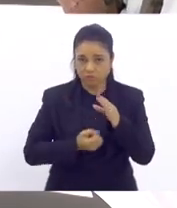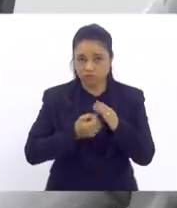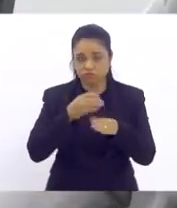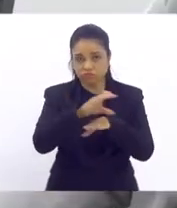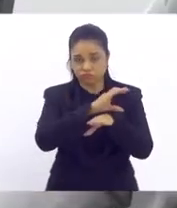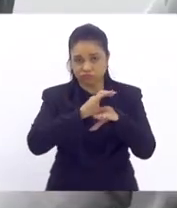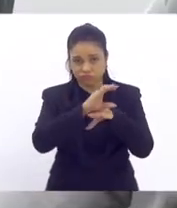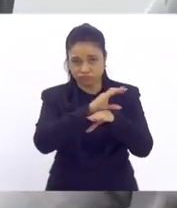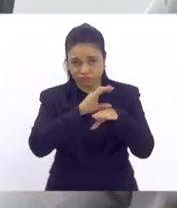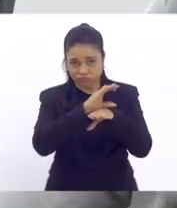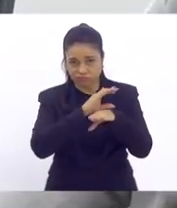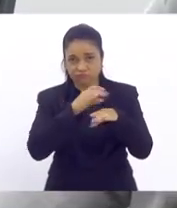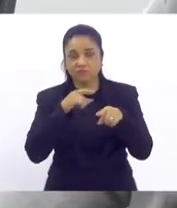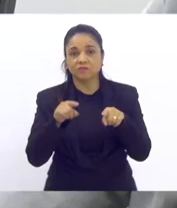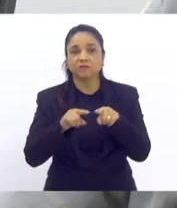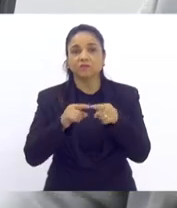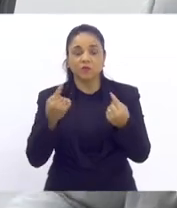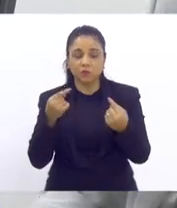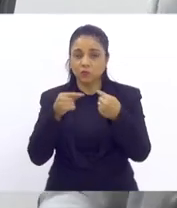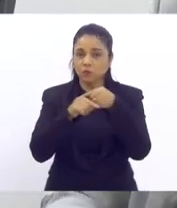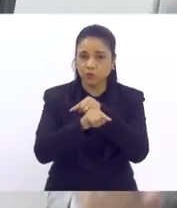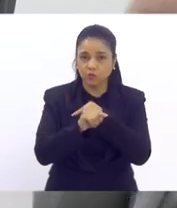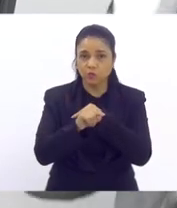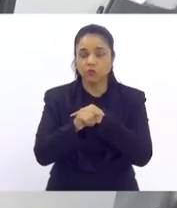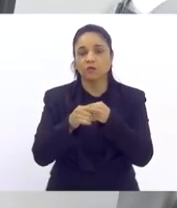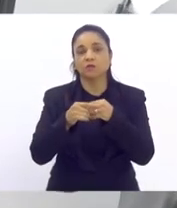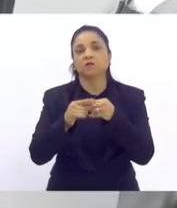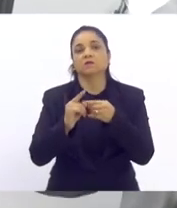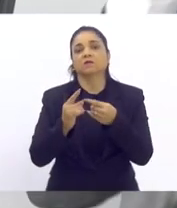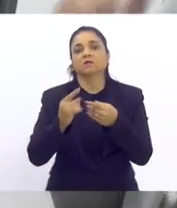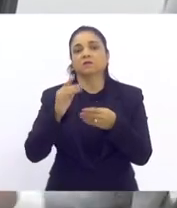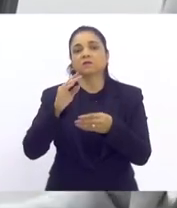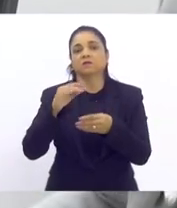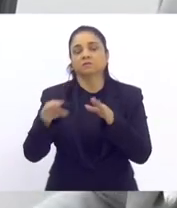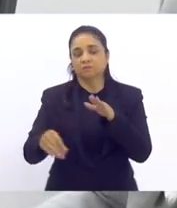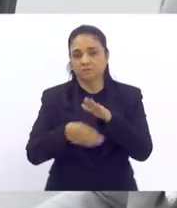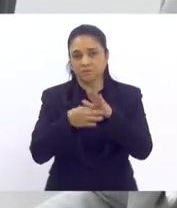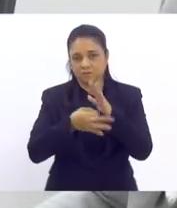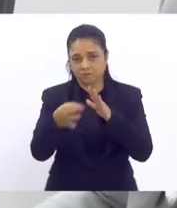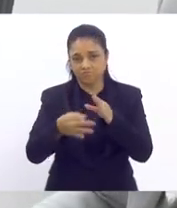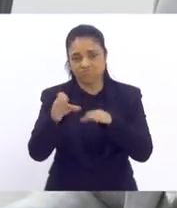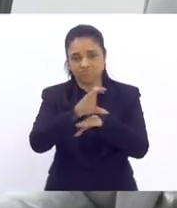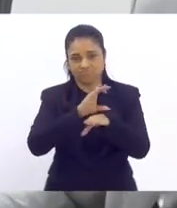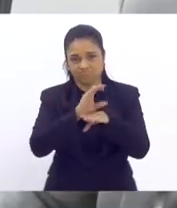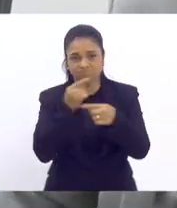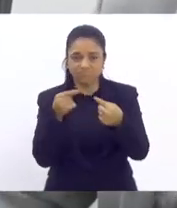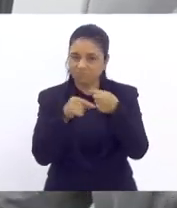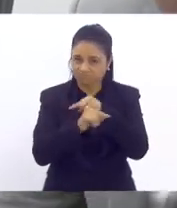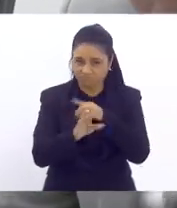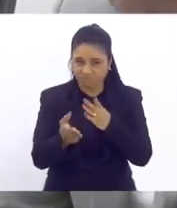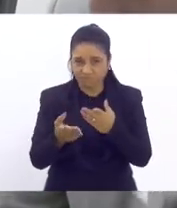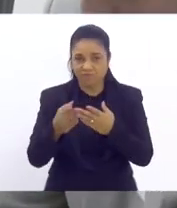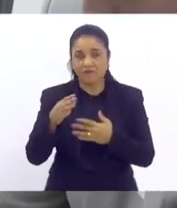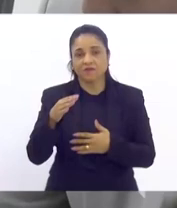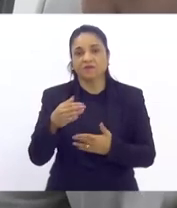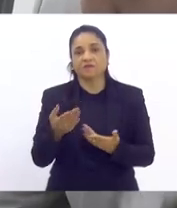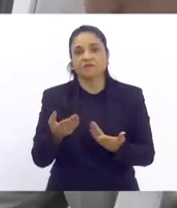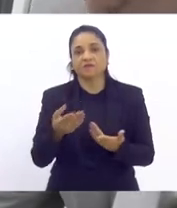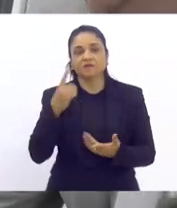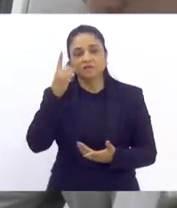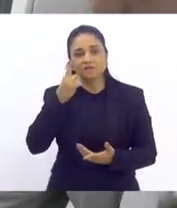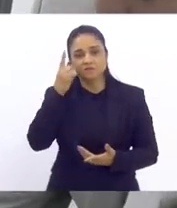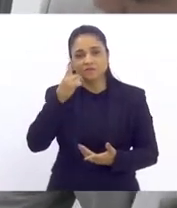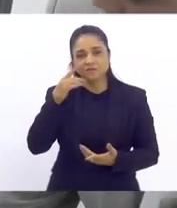e o parecer divergente do deputado Vinícius cozzolino pela inconstitucionalidade como vota Deputado Felipe Pinho rádios